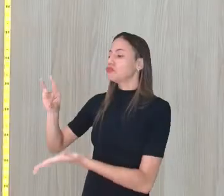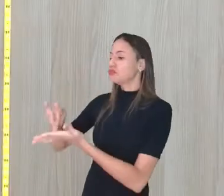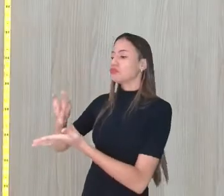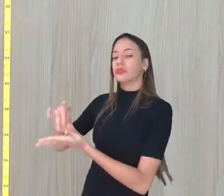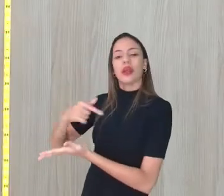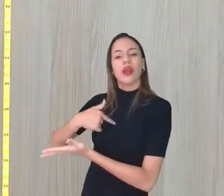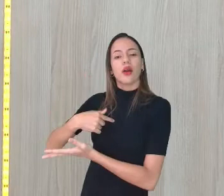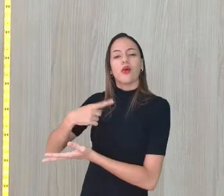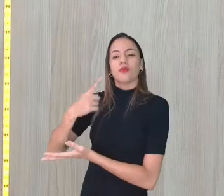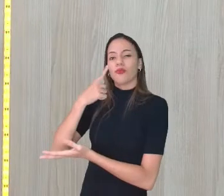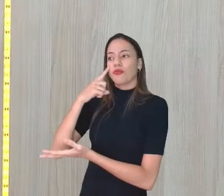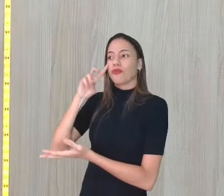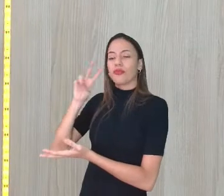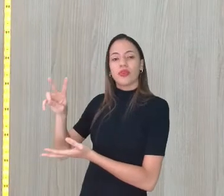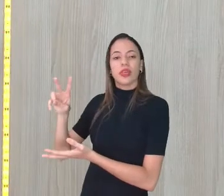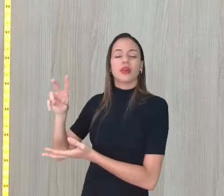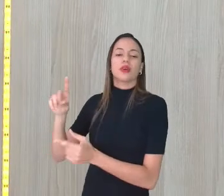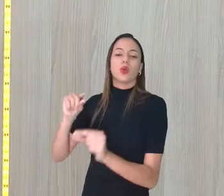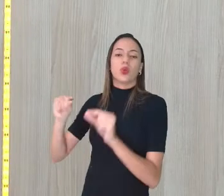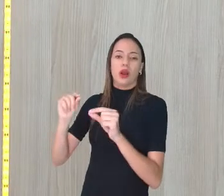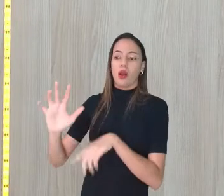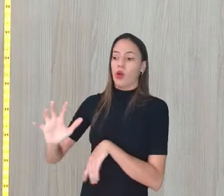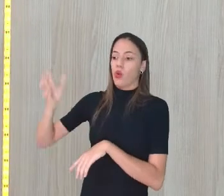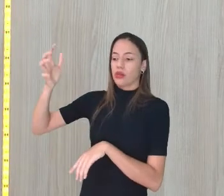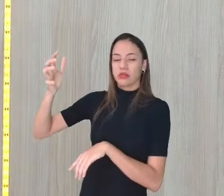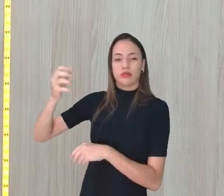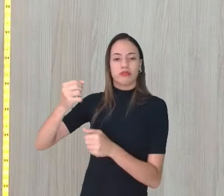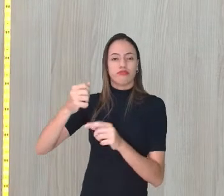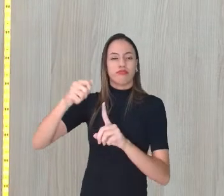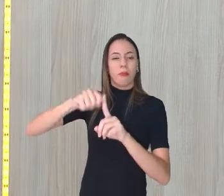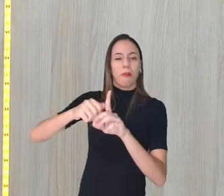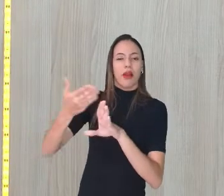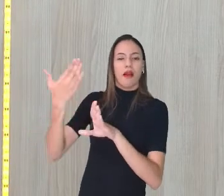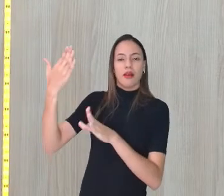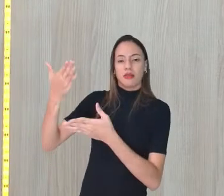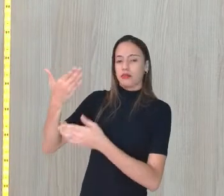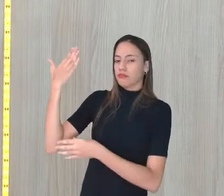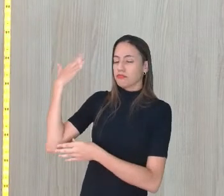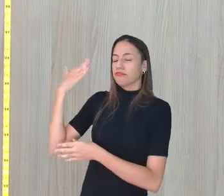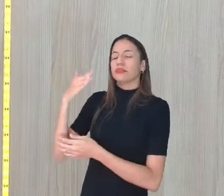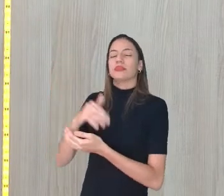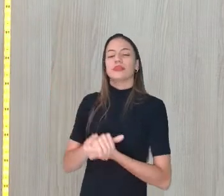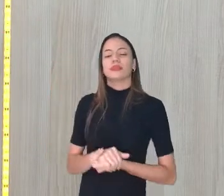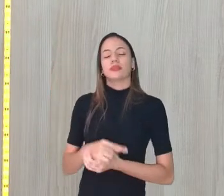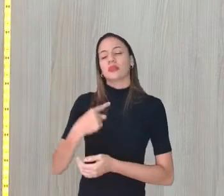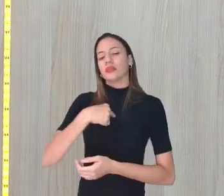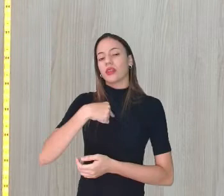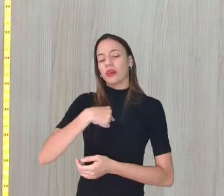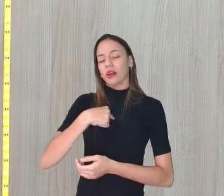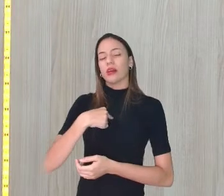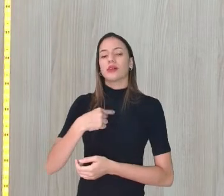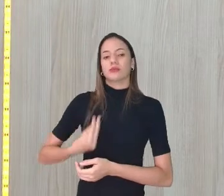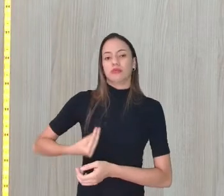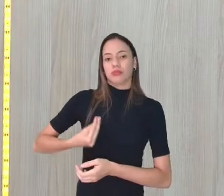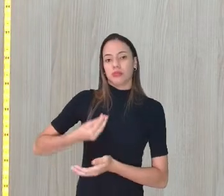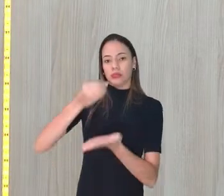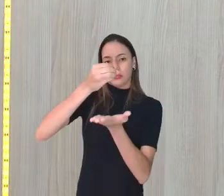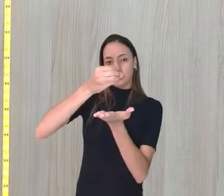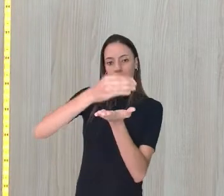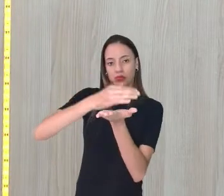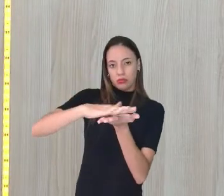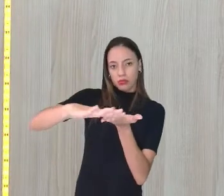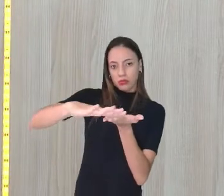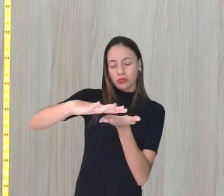cena bem impactante há uns meses atrás, que eu estava no Marco Zero